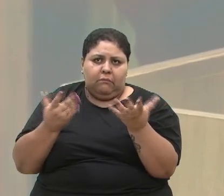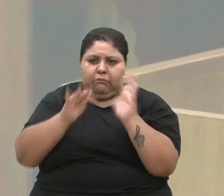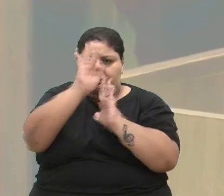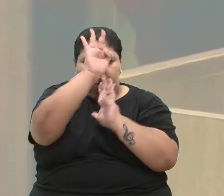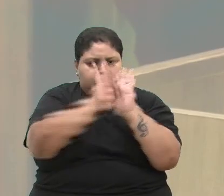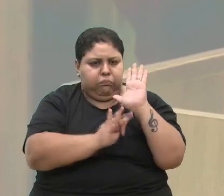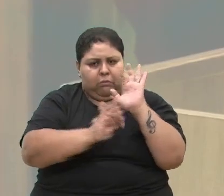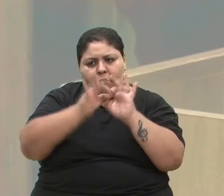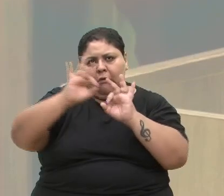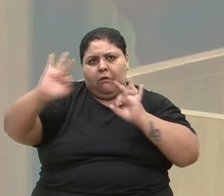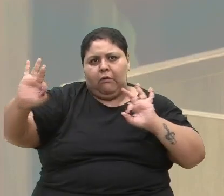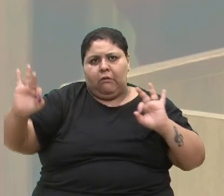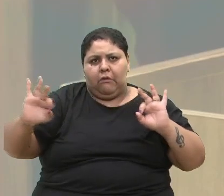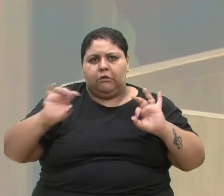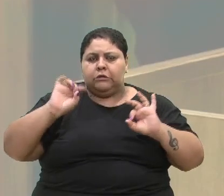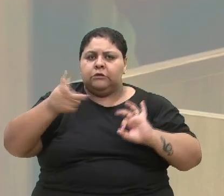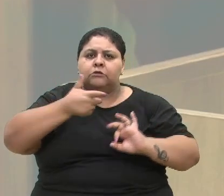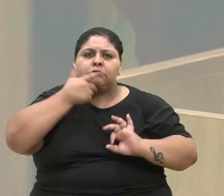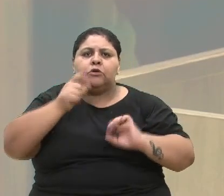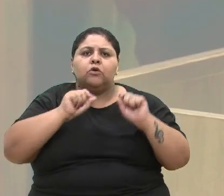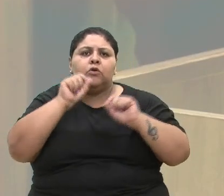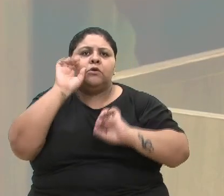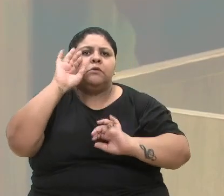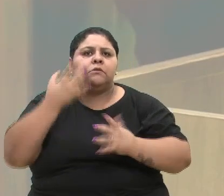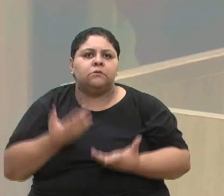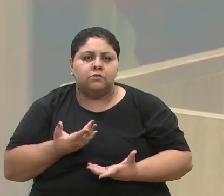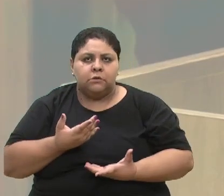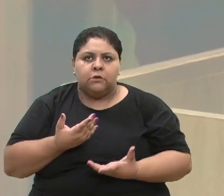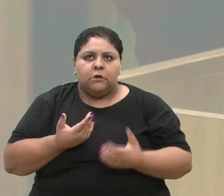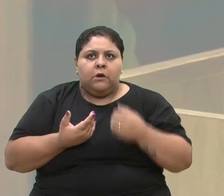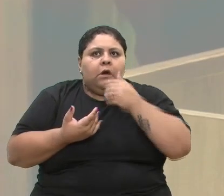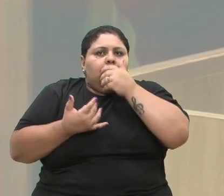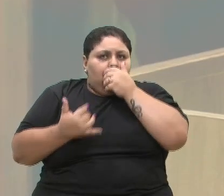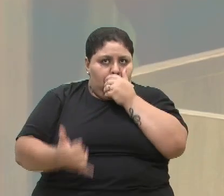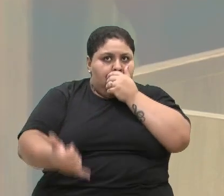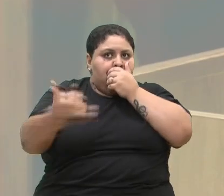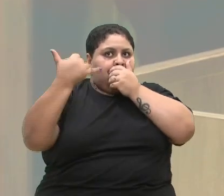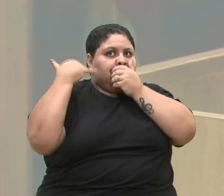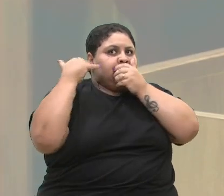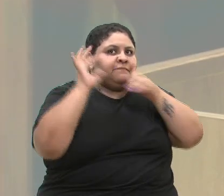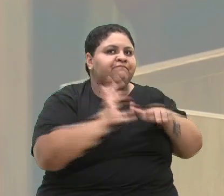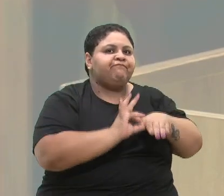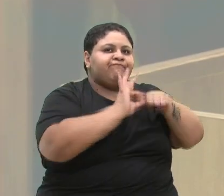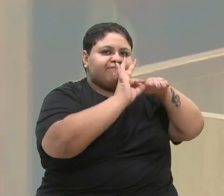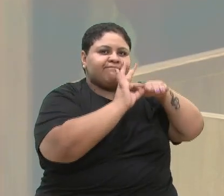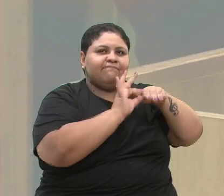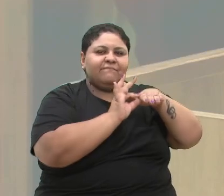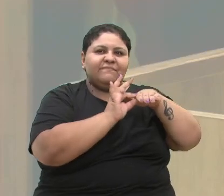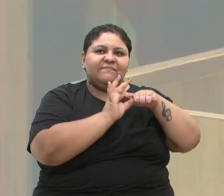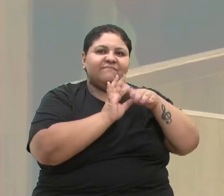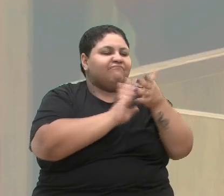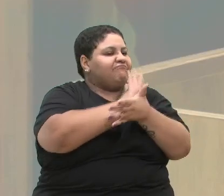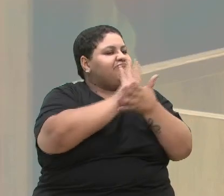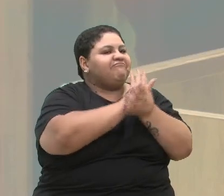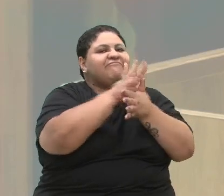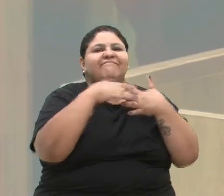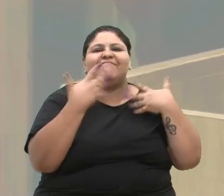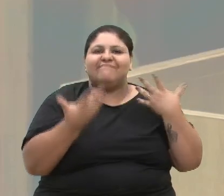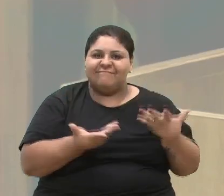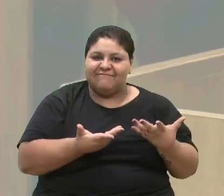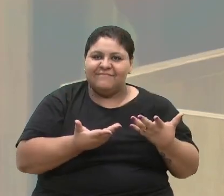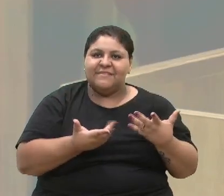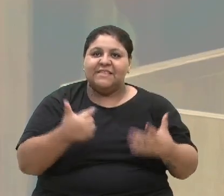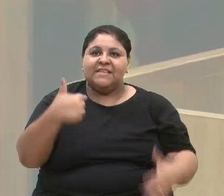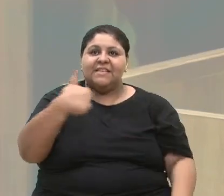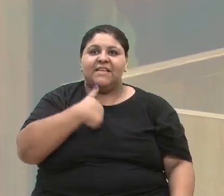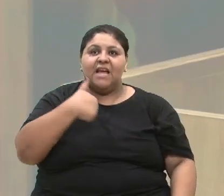vou. Eu só vou dizer o seguinte. O que aconteceu? Ligou para as autoridades, Não deu nada. Eu